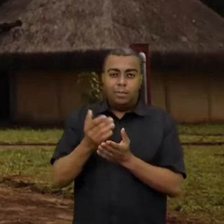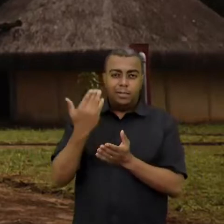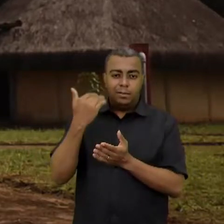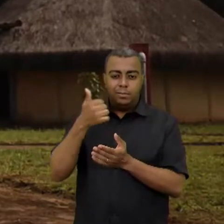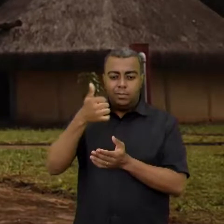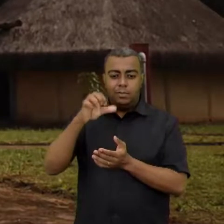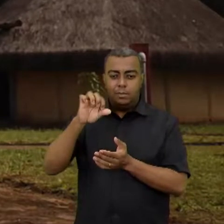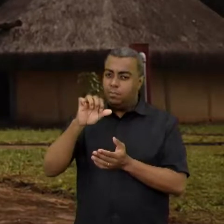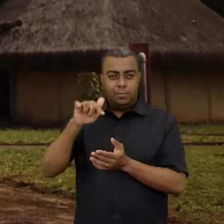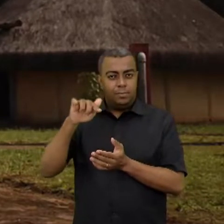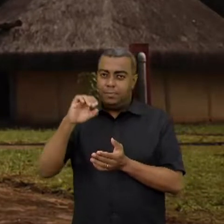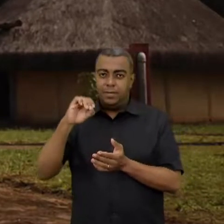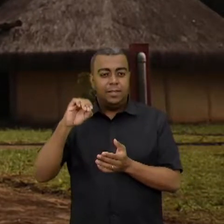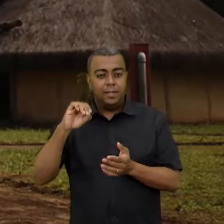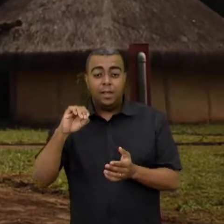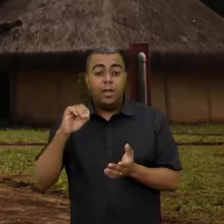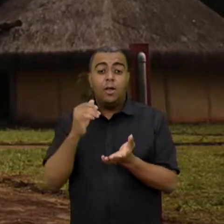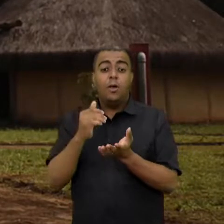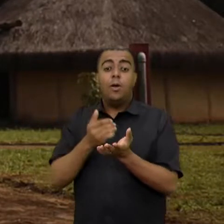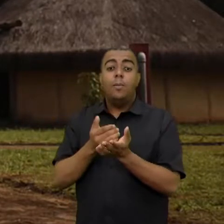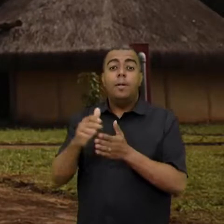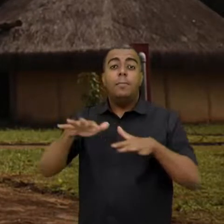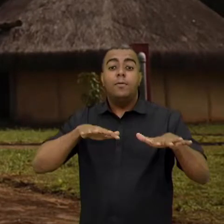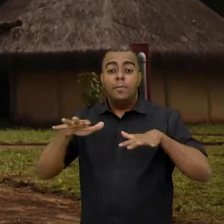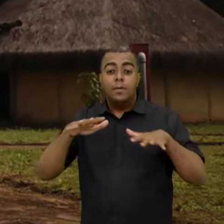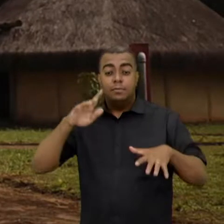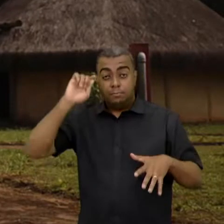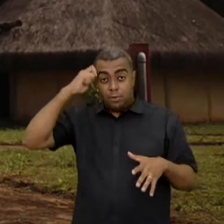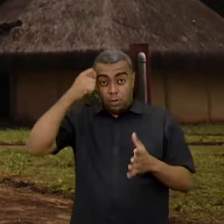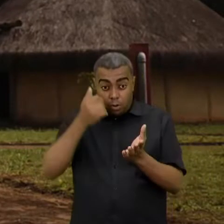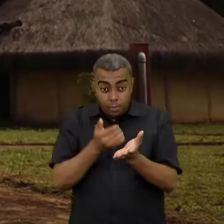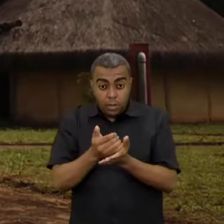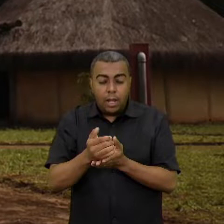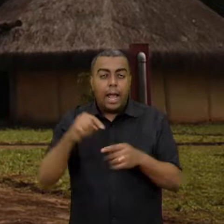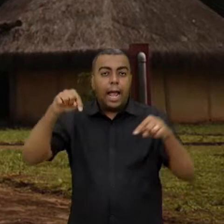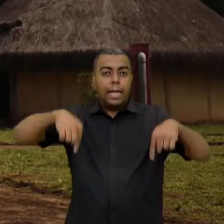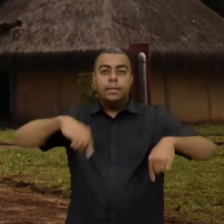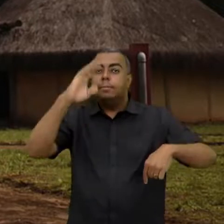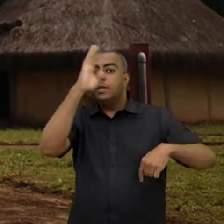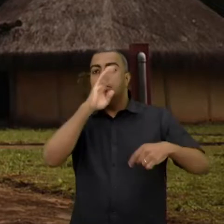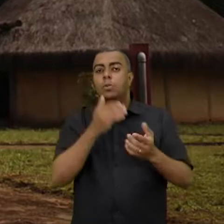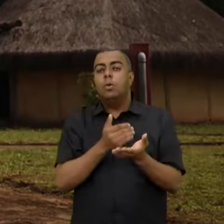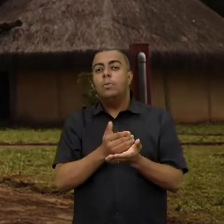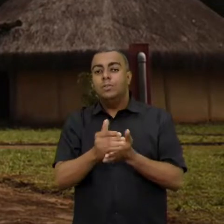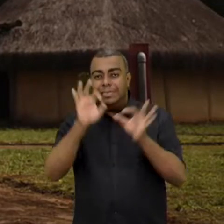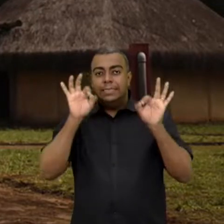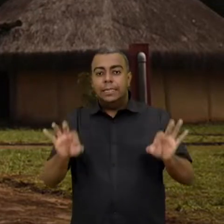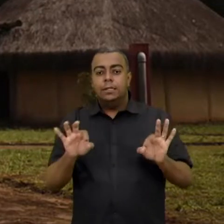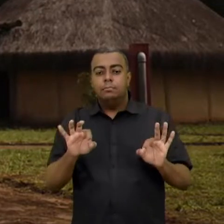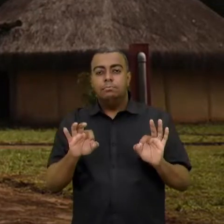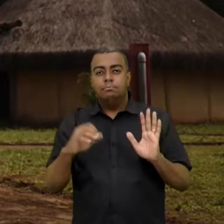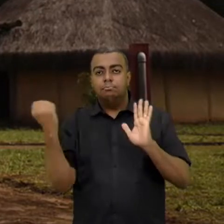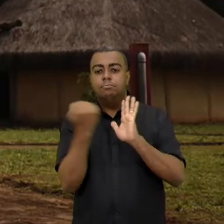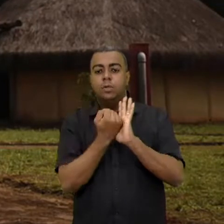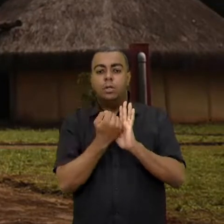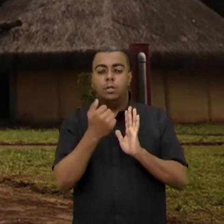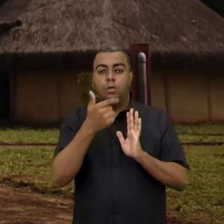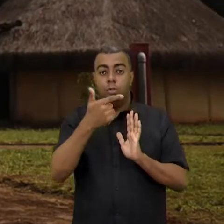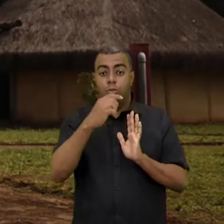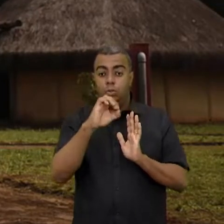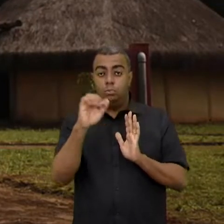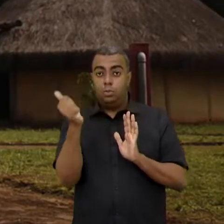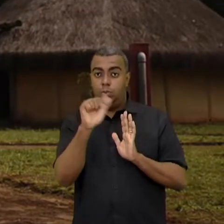70, o movimento negro ele comemora essa data, mas ela foi oficializada aqui no Brasil em 2011. E é uma luta, gente,